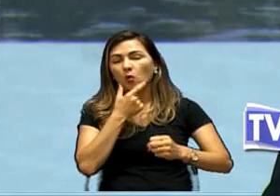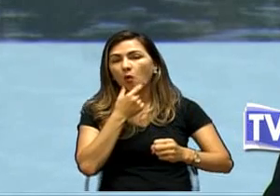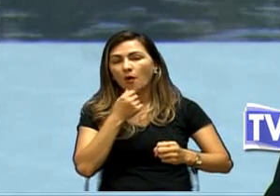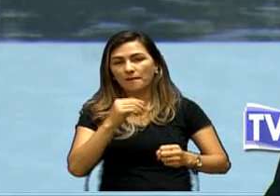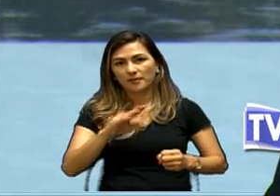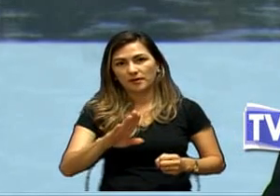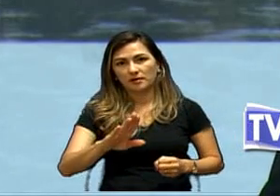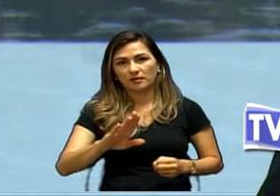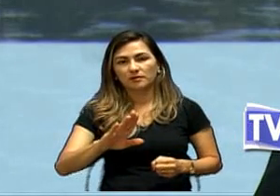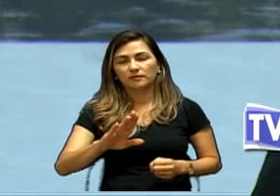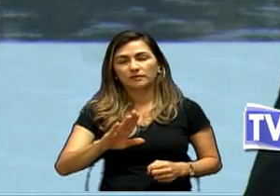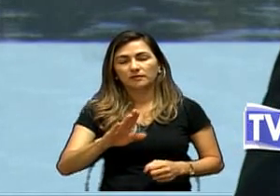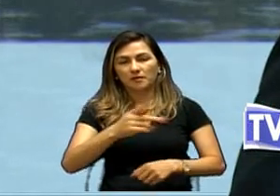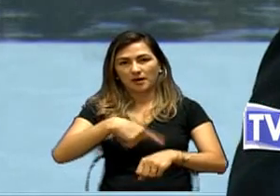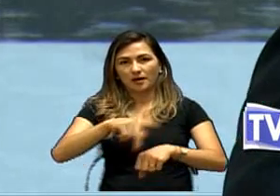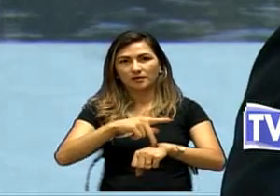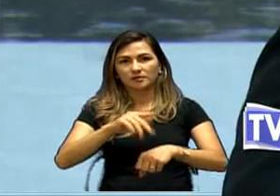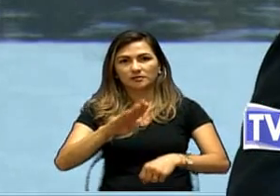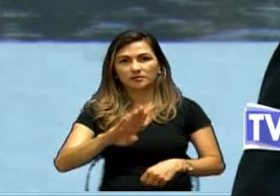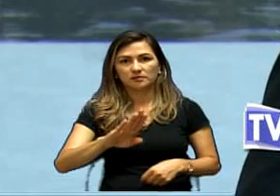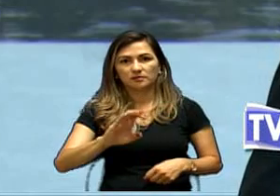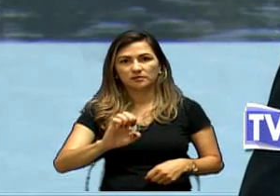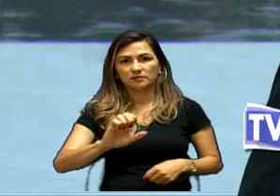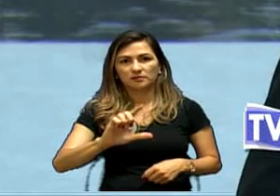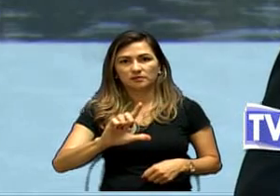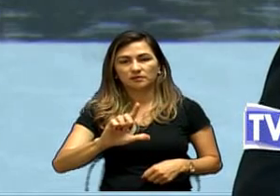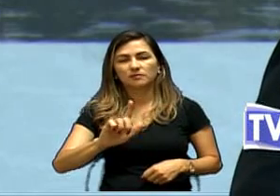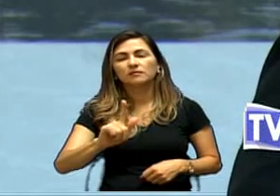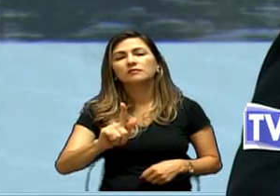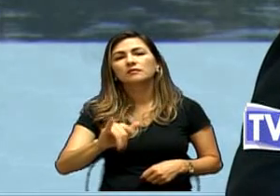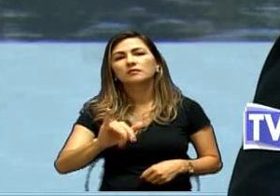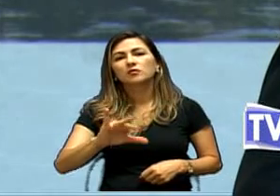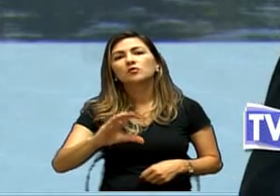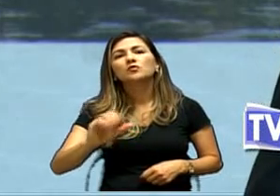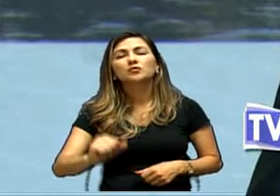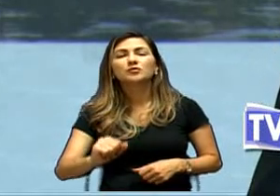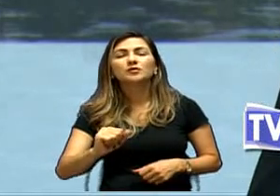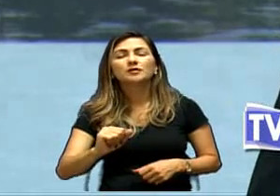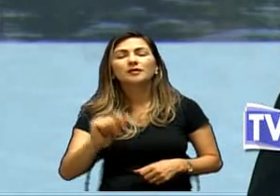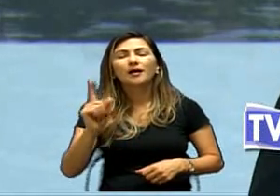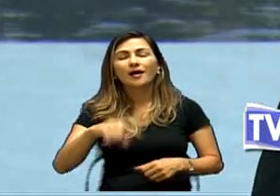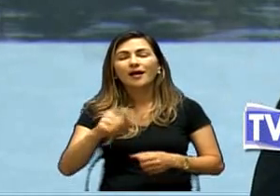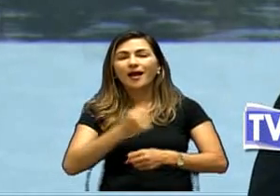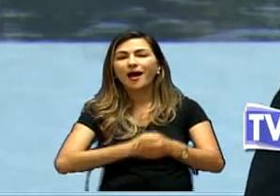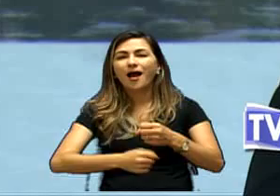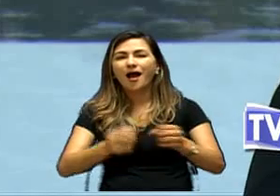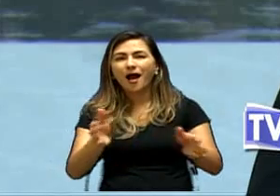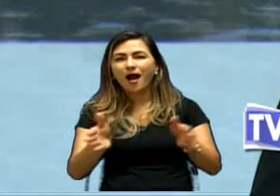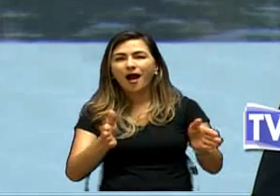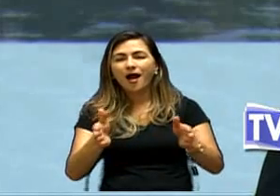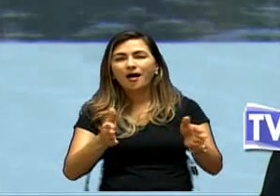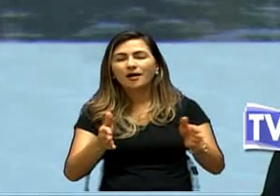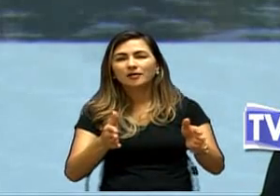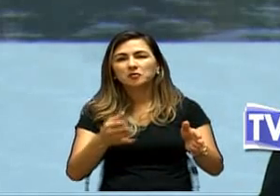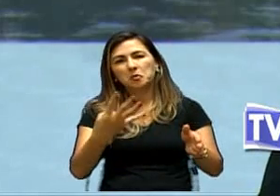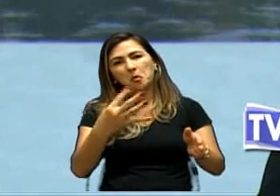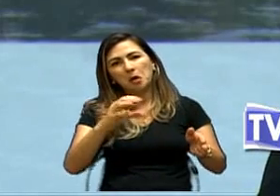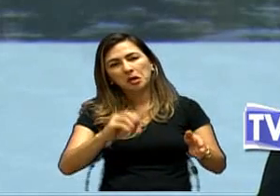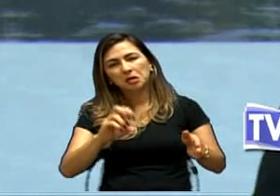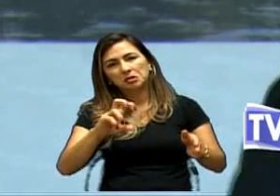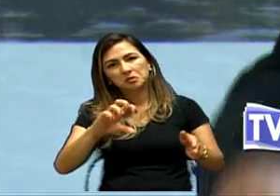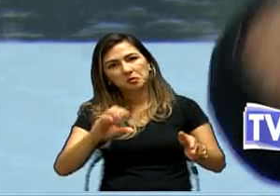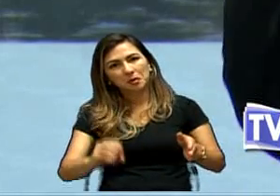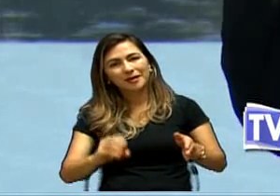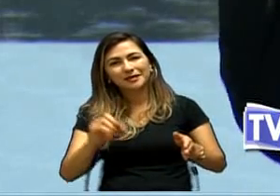na década de 30 e 40 e 50, dentro dos Estados Unidos, ele entrou num nível de consumo violento em todas as áreas de produção